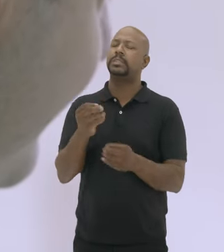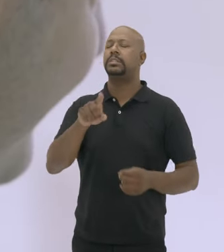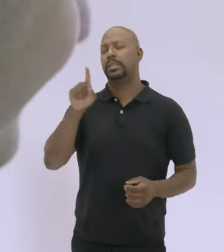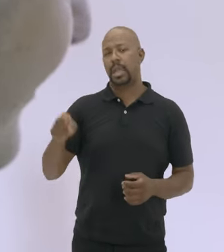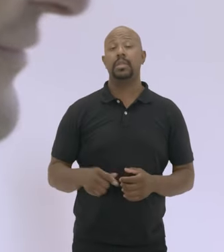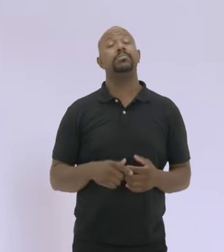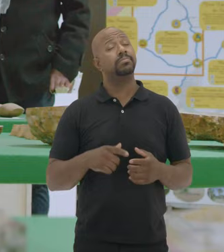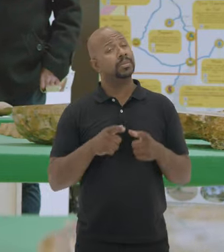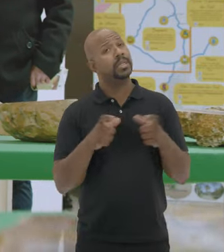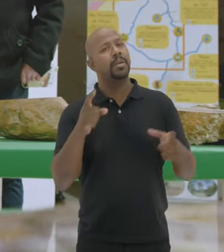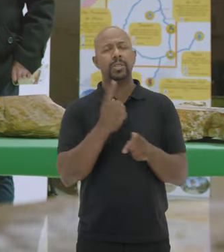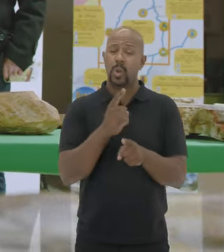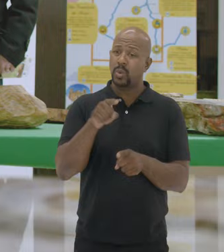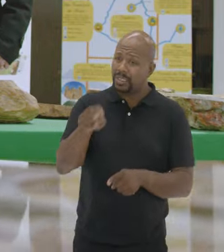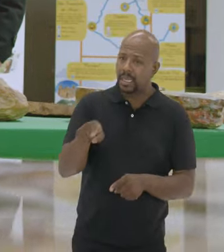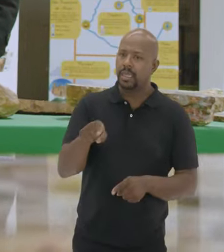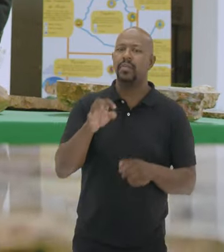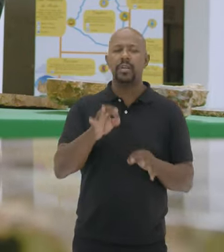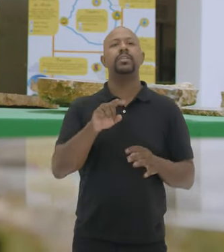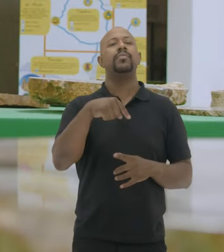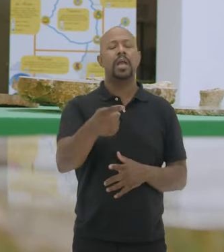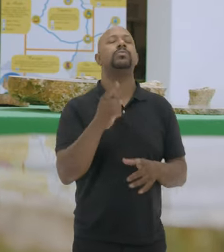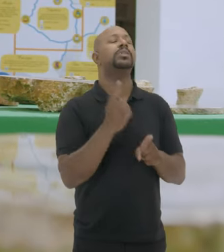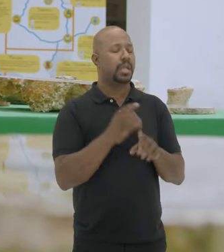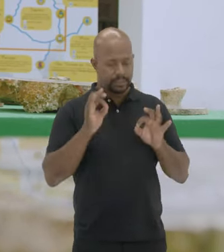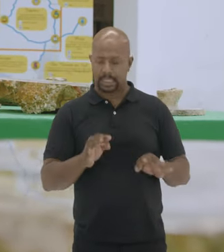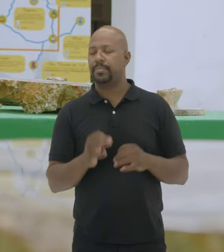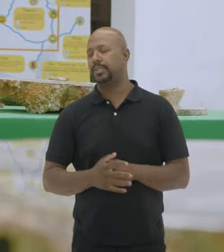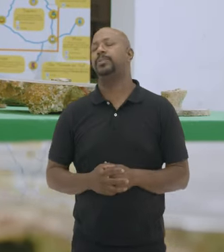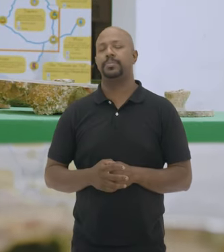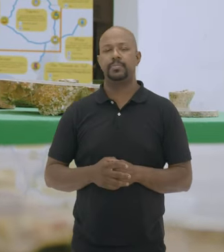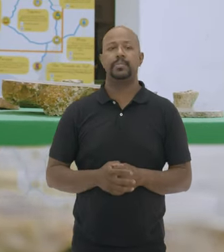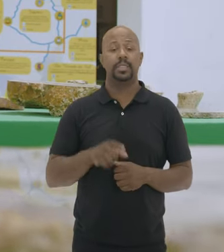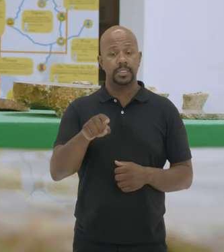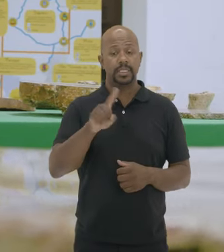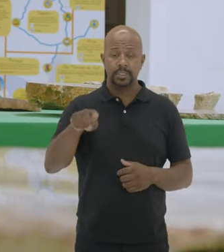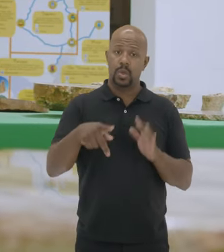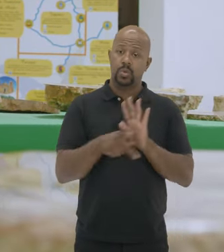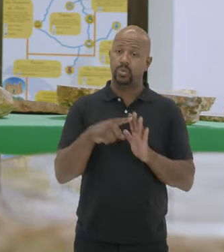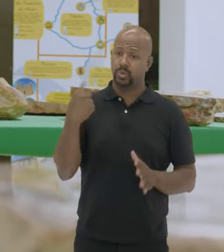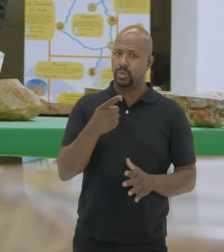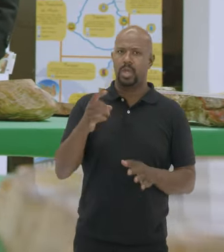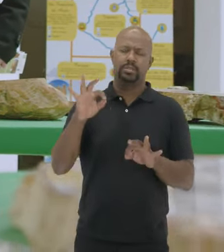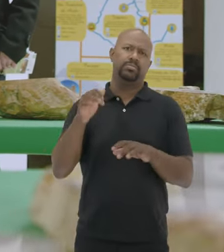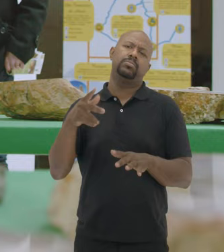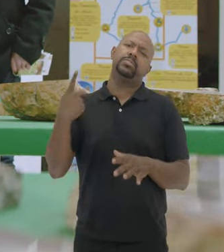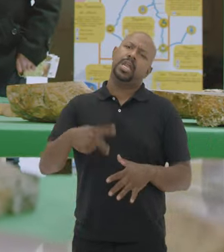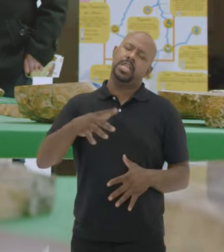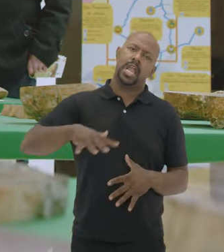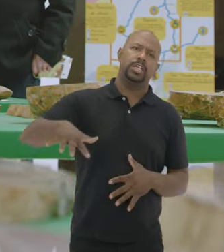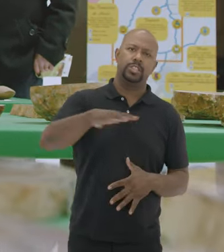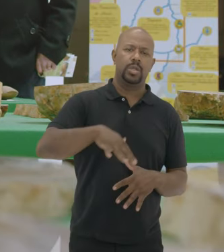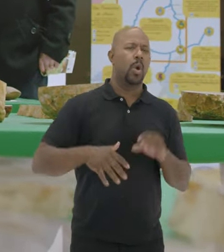aquilo lá geralmente Tu encontrou isso aqui Exatamente isso aqui são dos nossos pampeanos aqui da